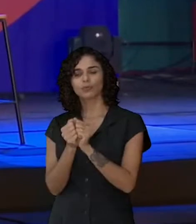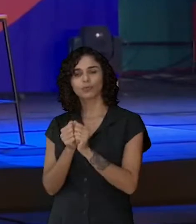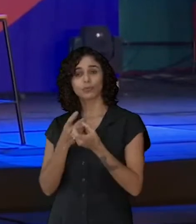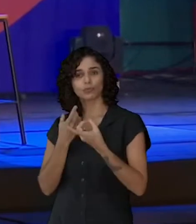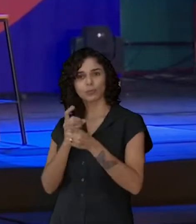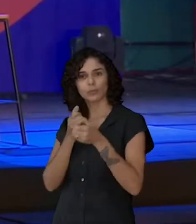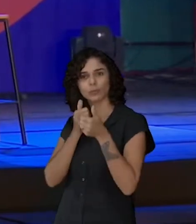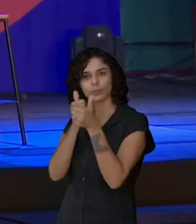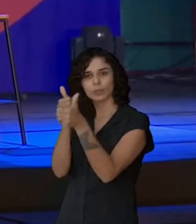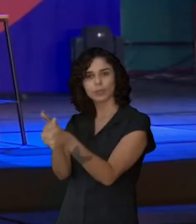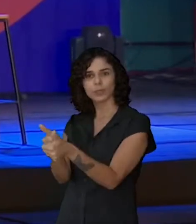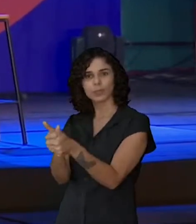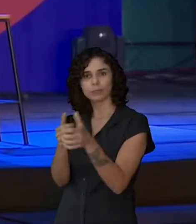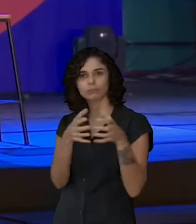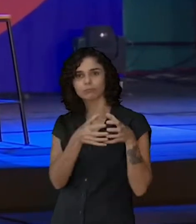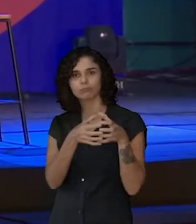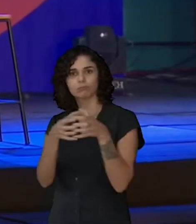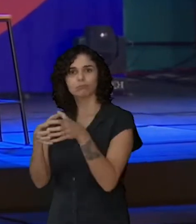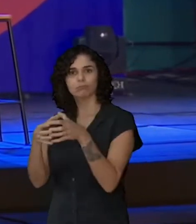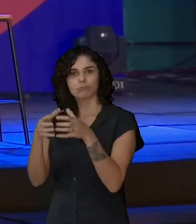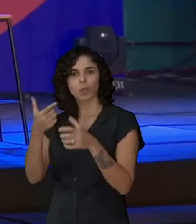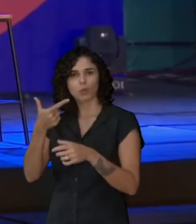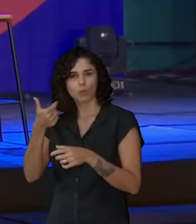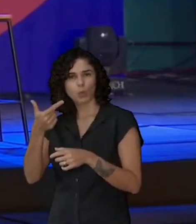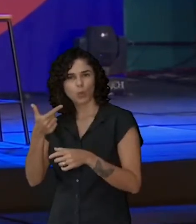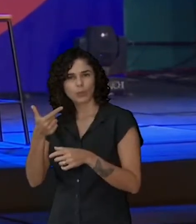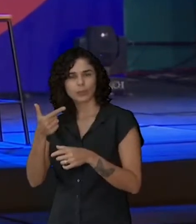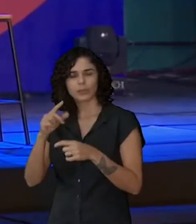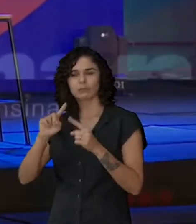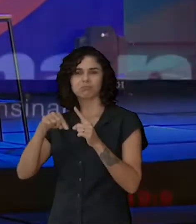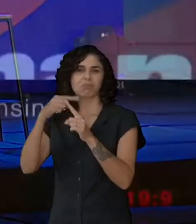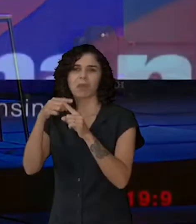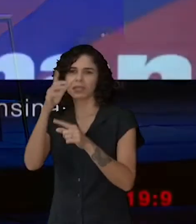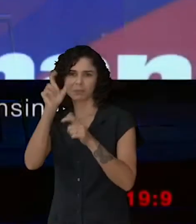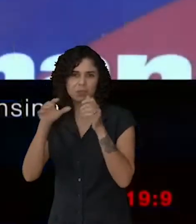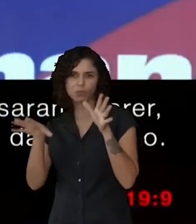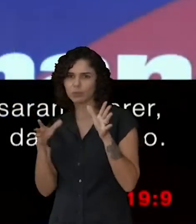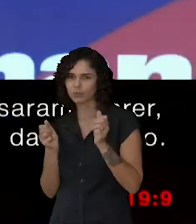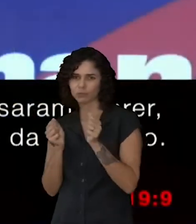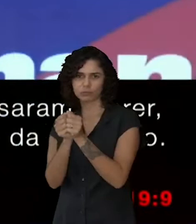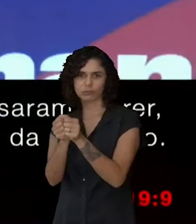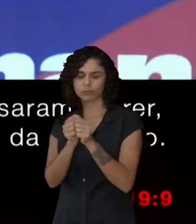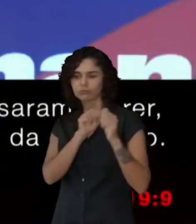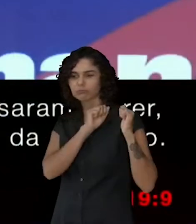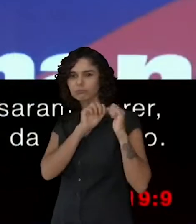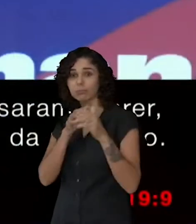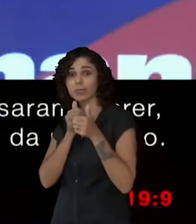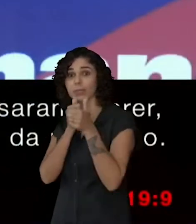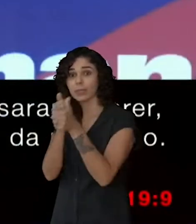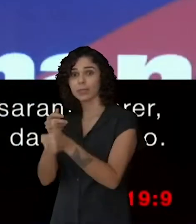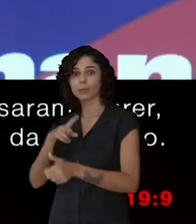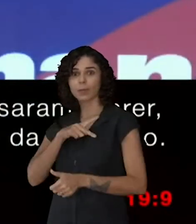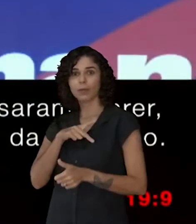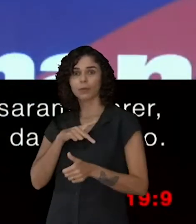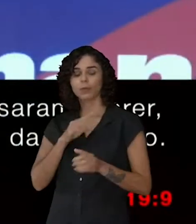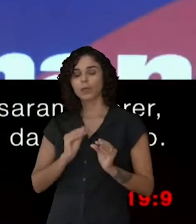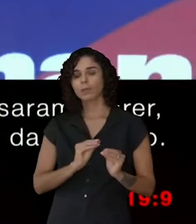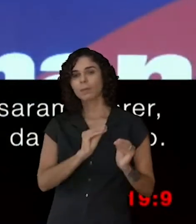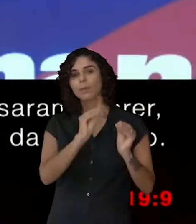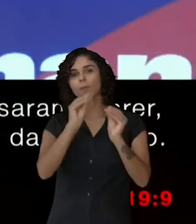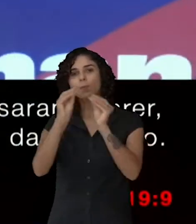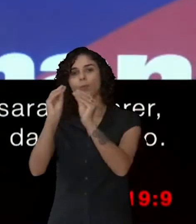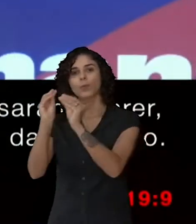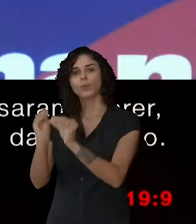discípulos, aqueles 12 e outros mais que já tinham surgido aqui, e passando a